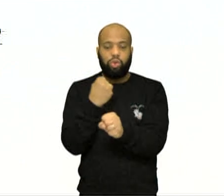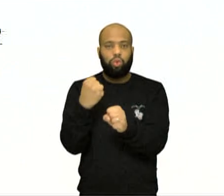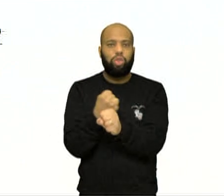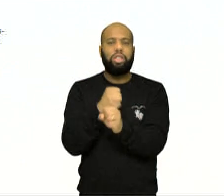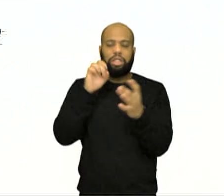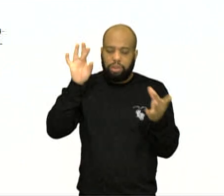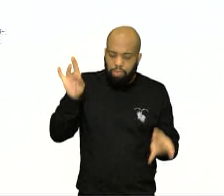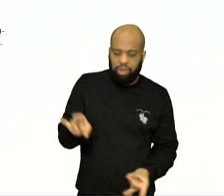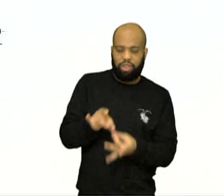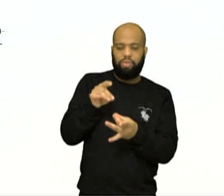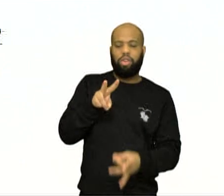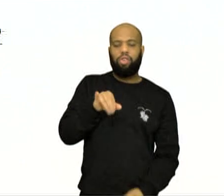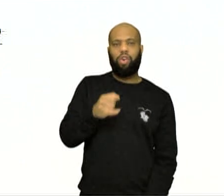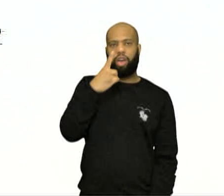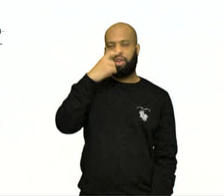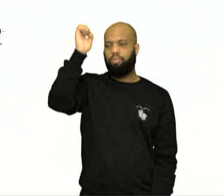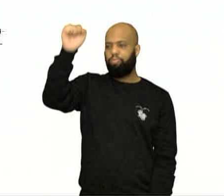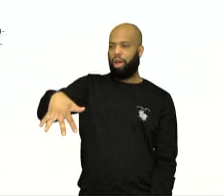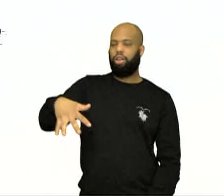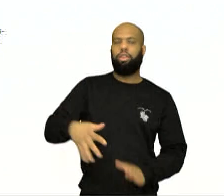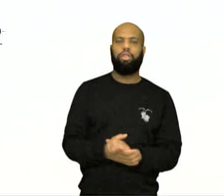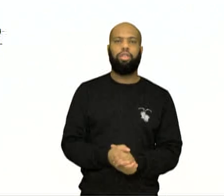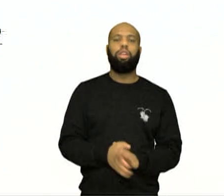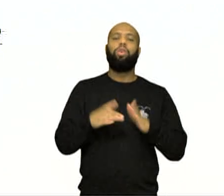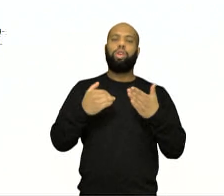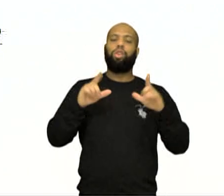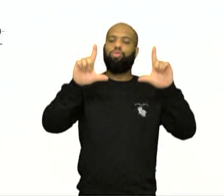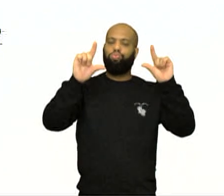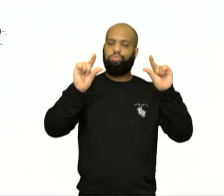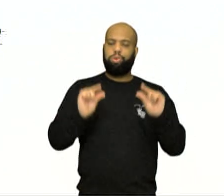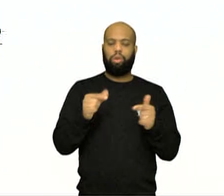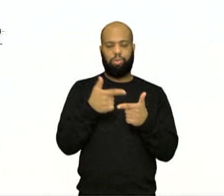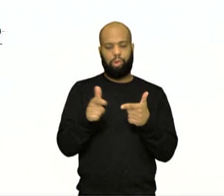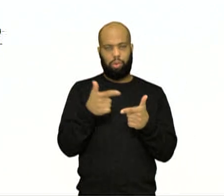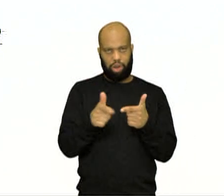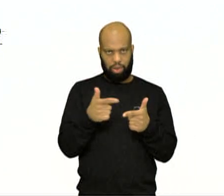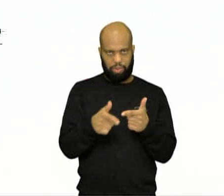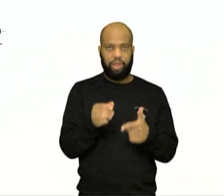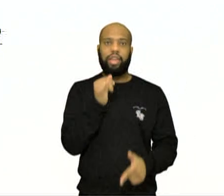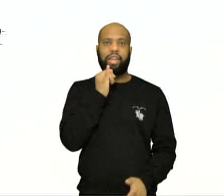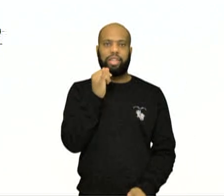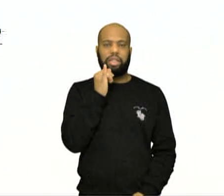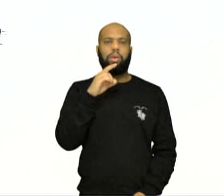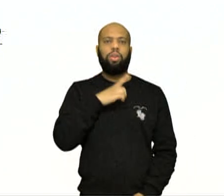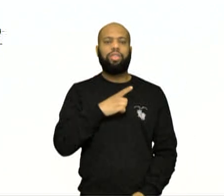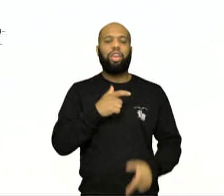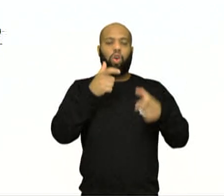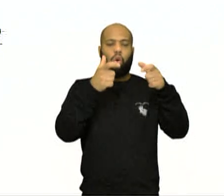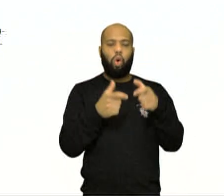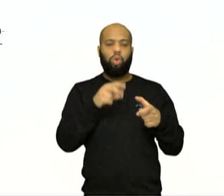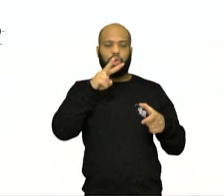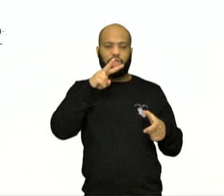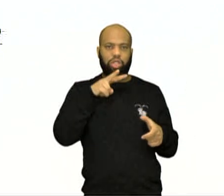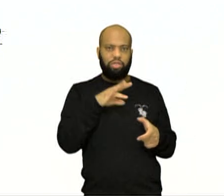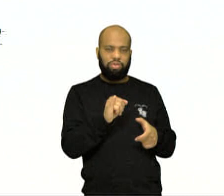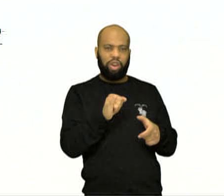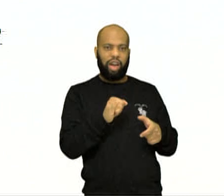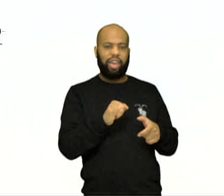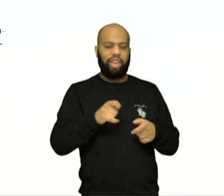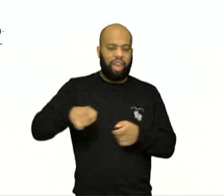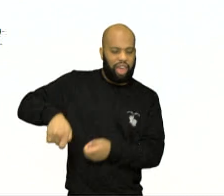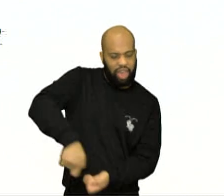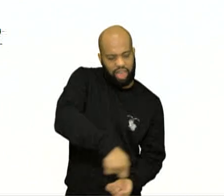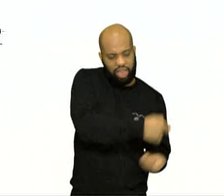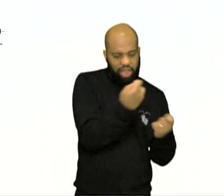essa deposição de lixo, que diminuem significativamente os impactos, que são, por exemplo, os aterros sanitários. Mas quando descarta de